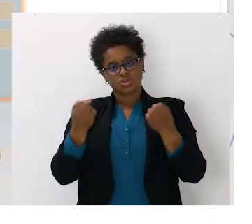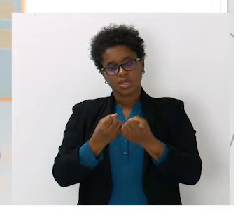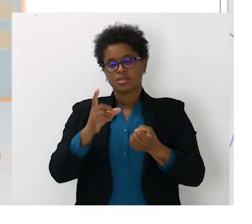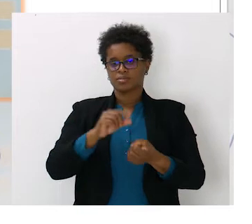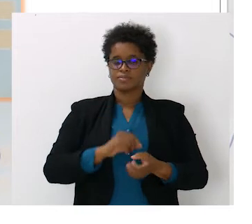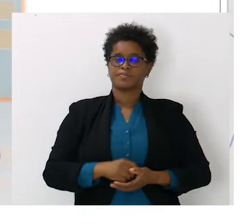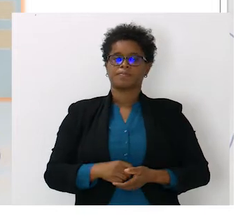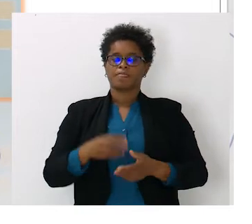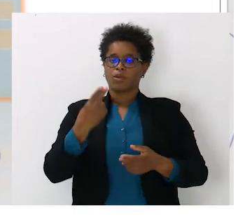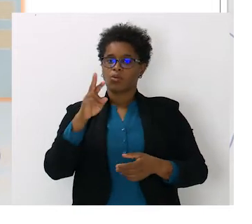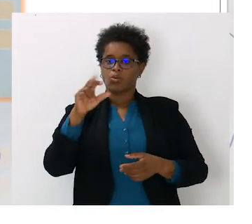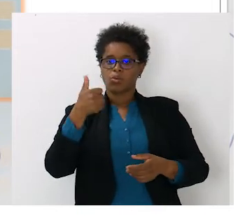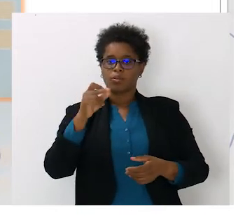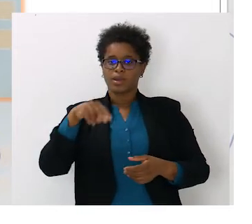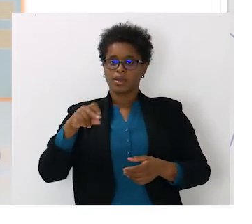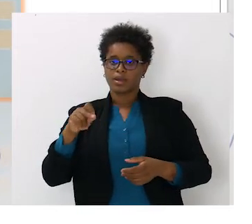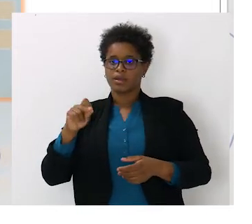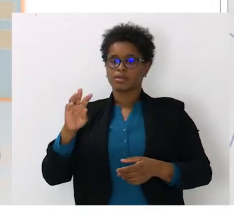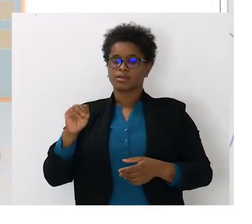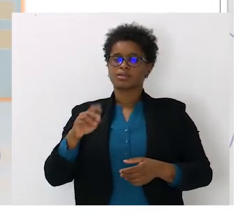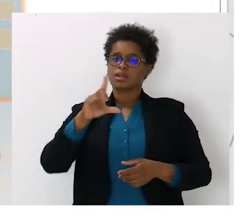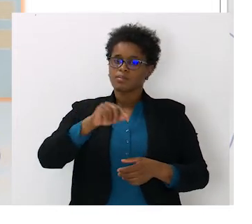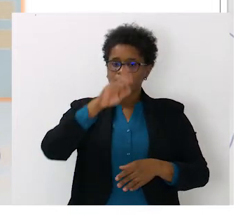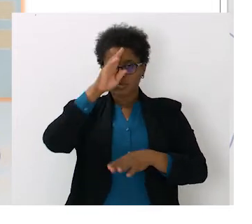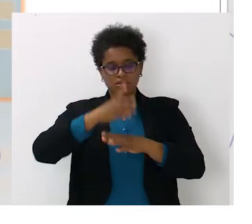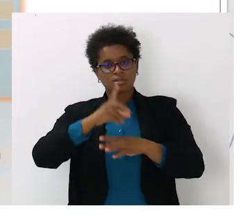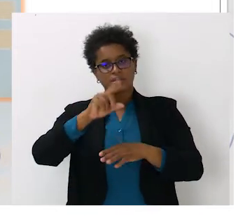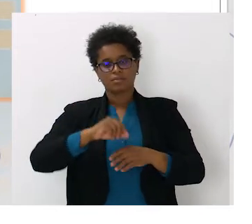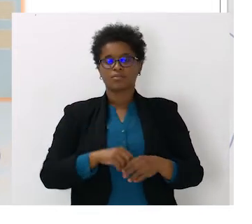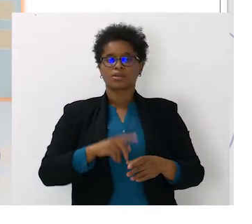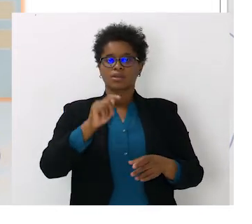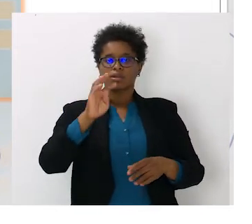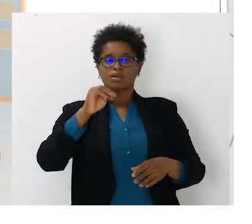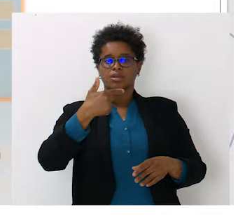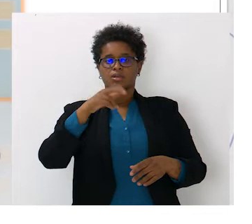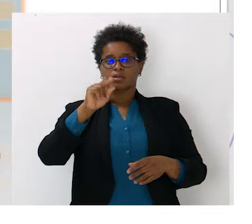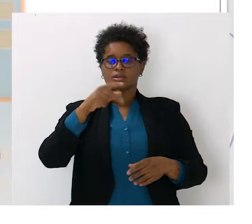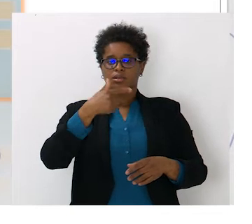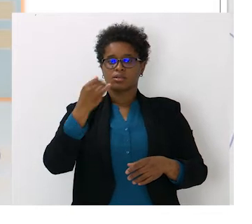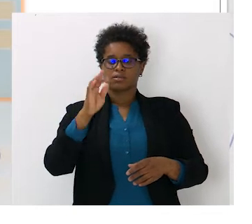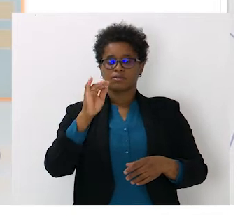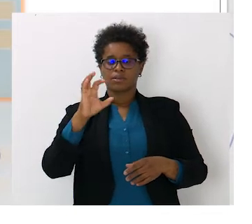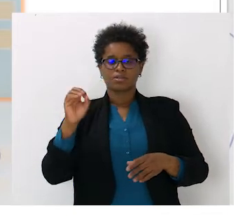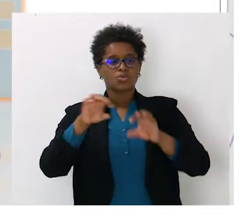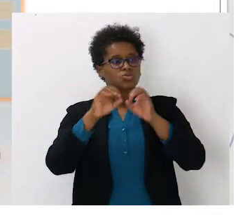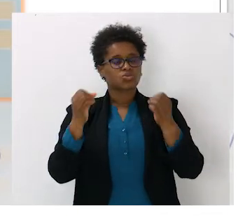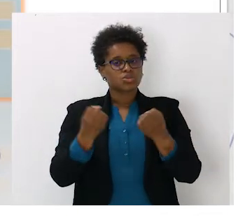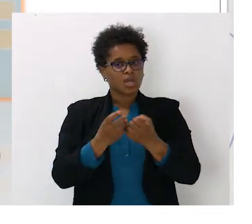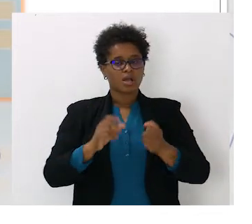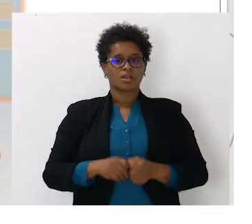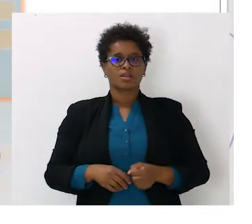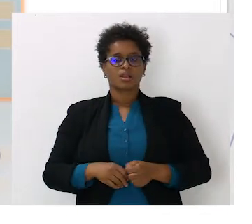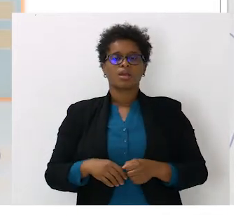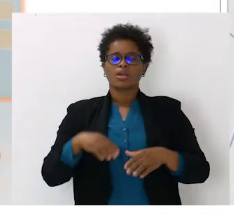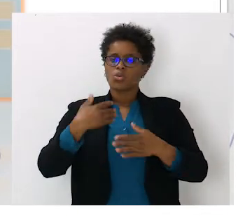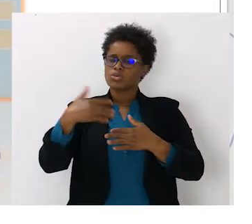sociedades urbanas. Houve também, por sua vez, estratificação social